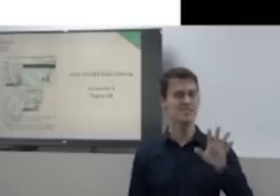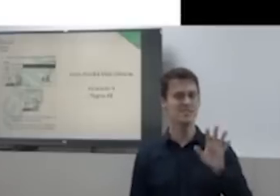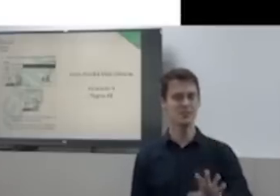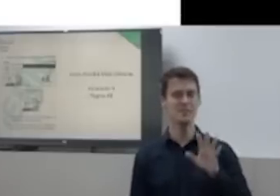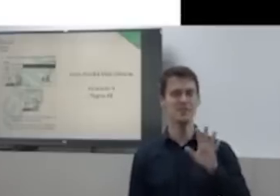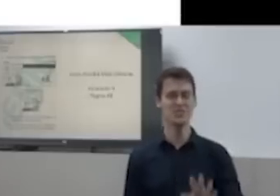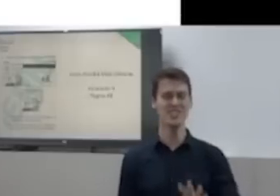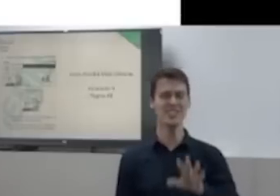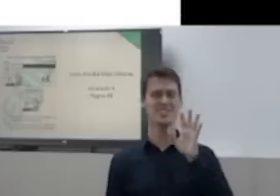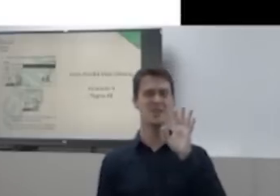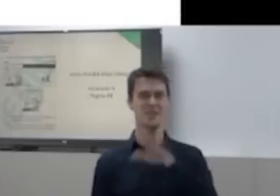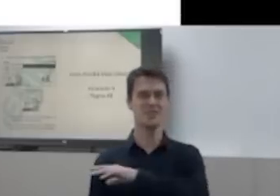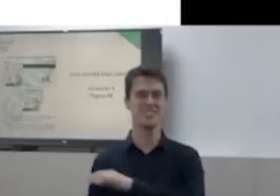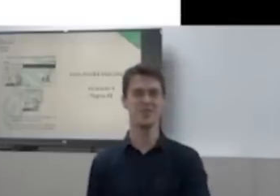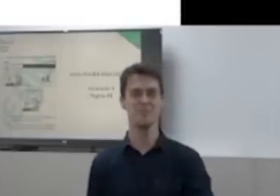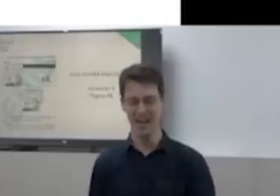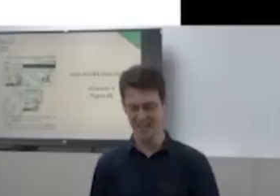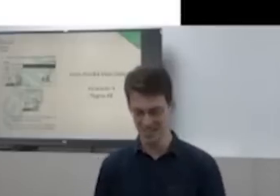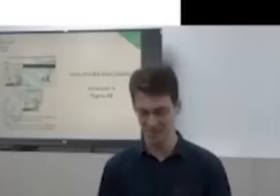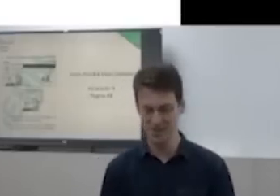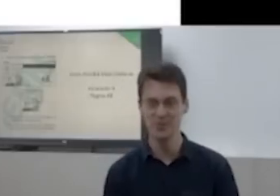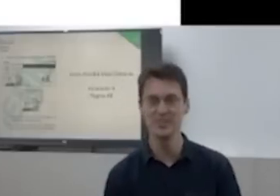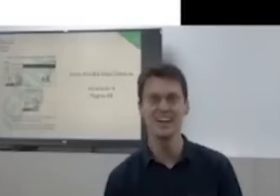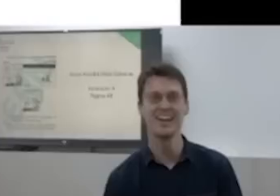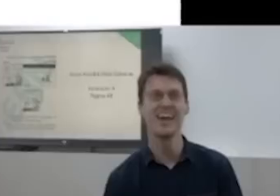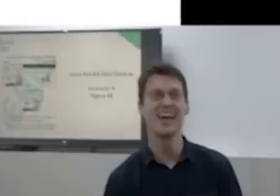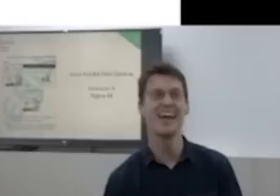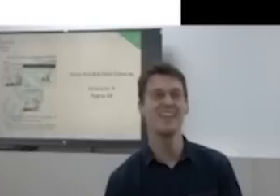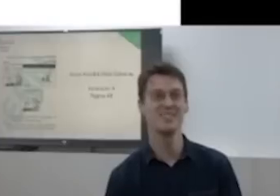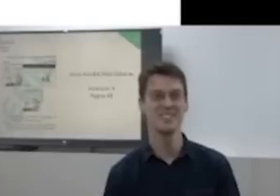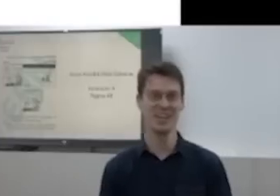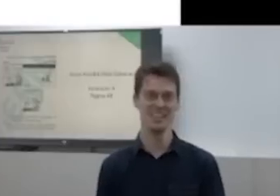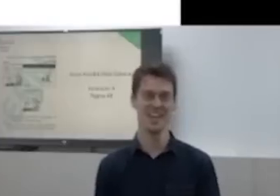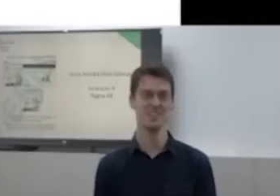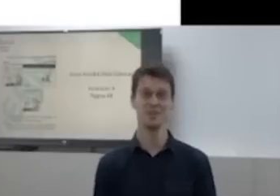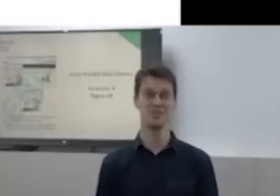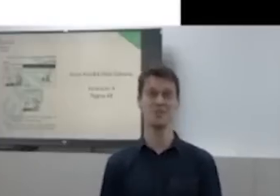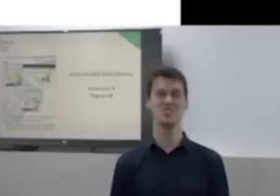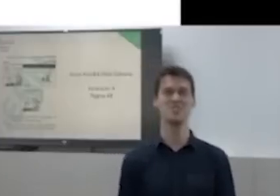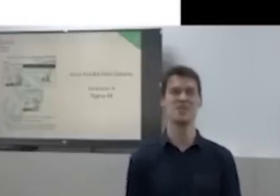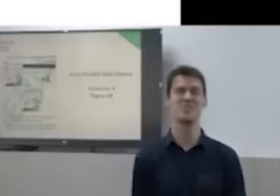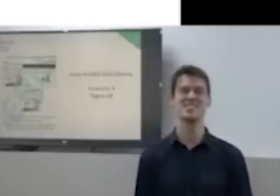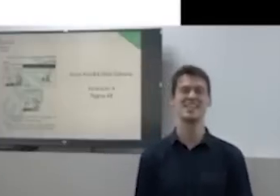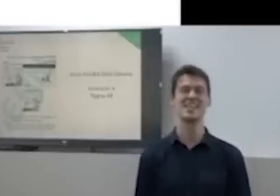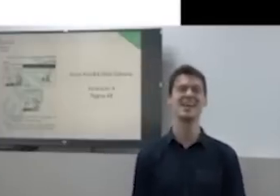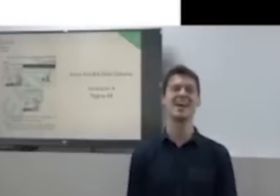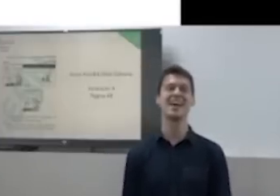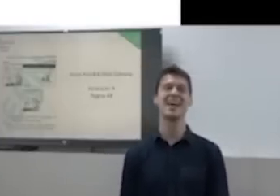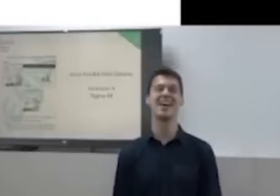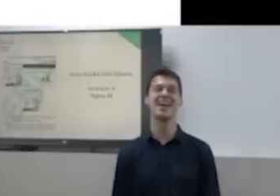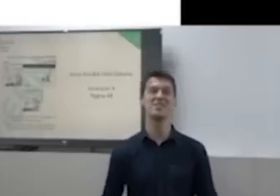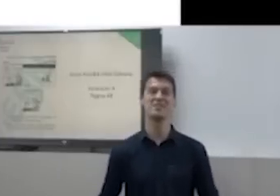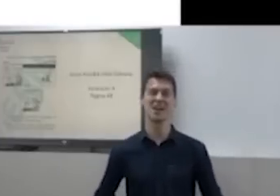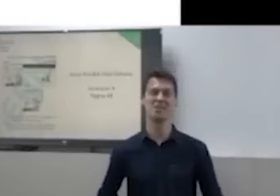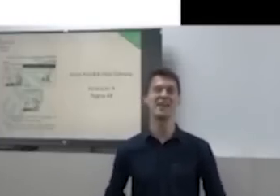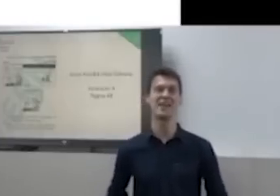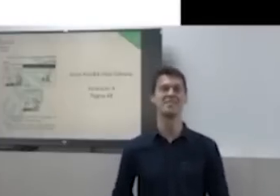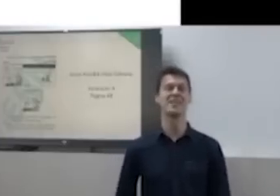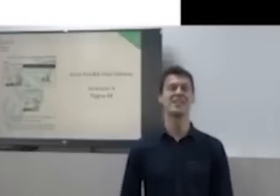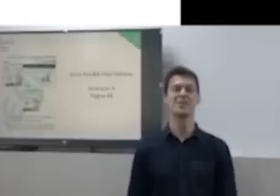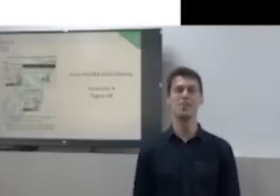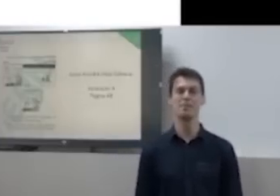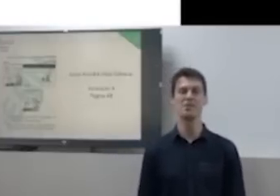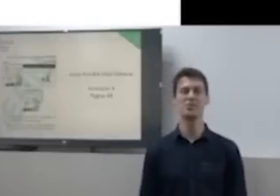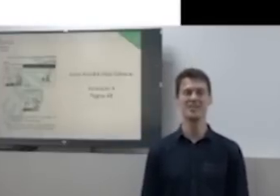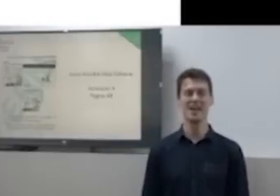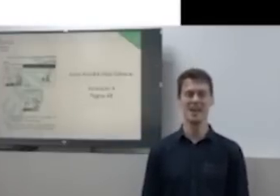problema. Eu vou dar 5 minutinhos para você copiar essa pergunta no seu caderno. Por isso que eu pedi para você ficar